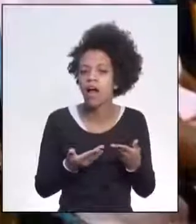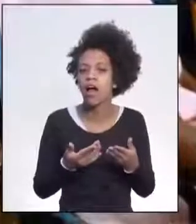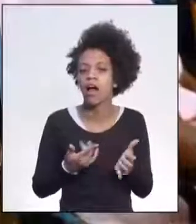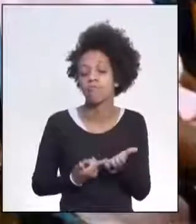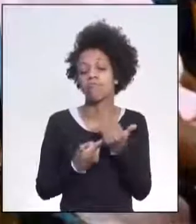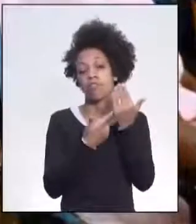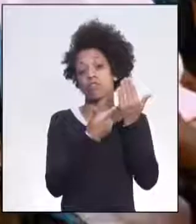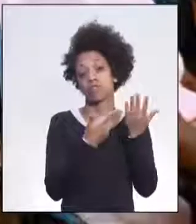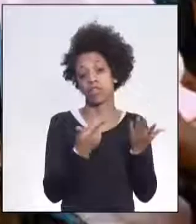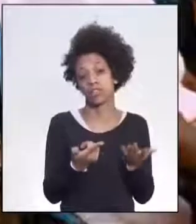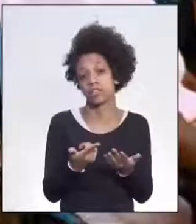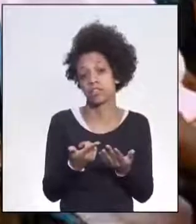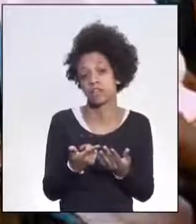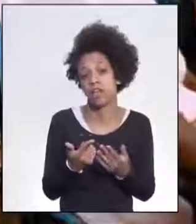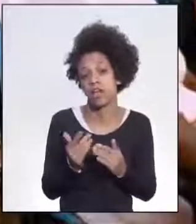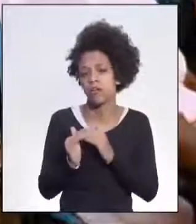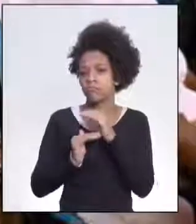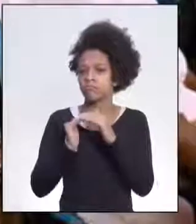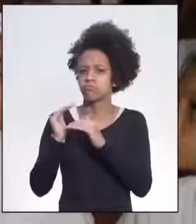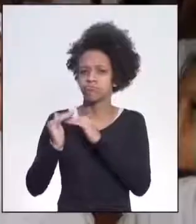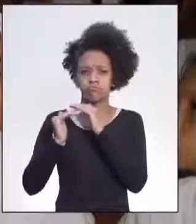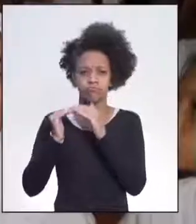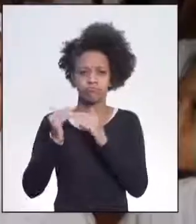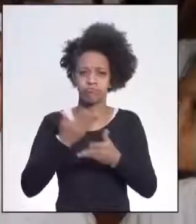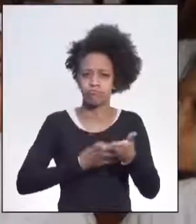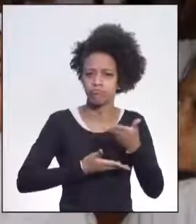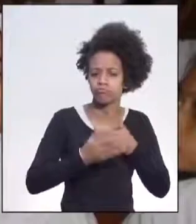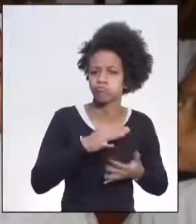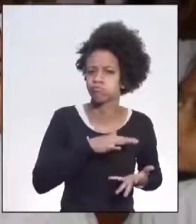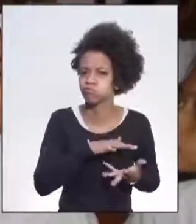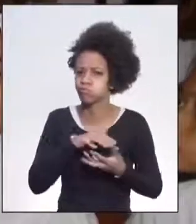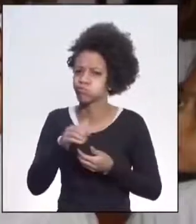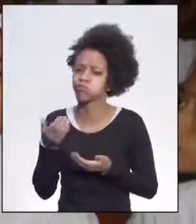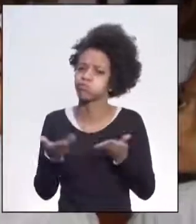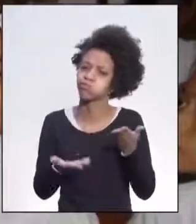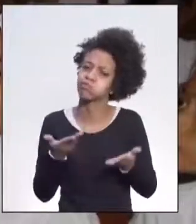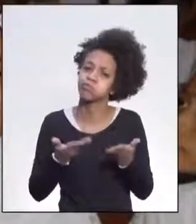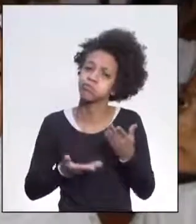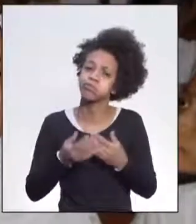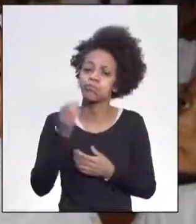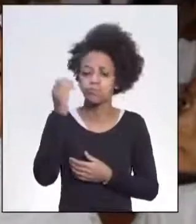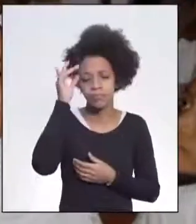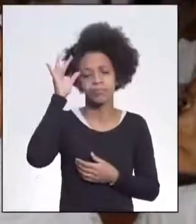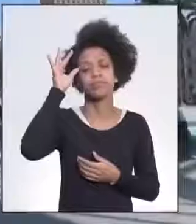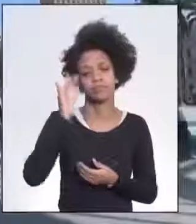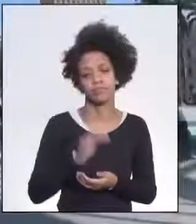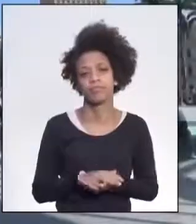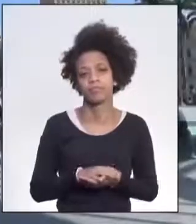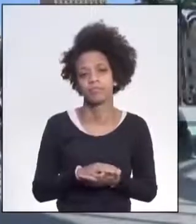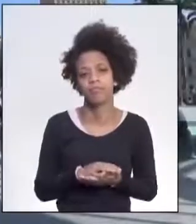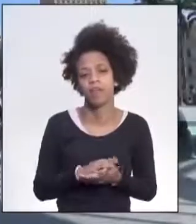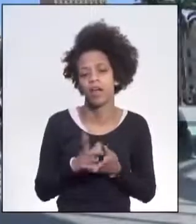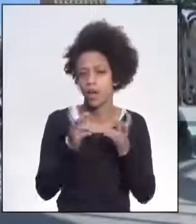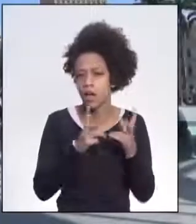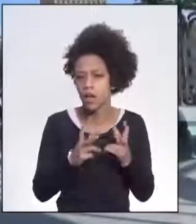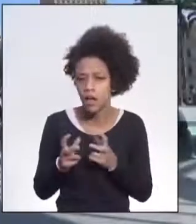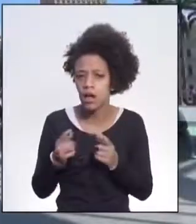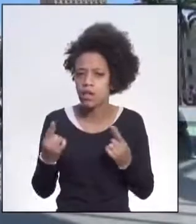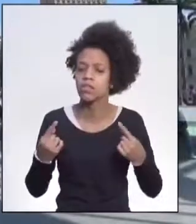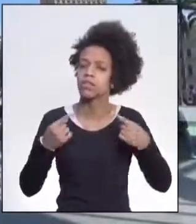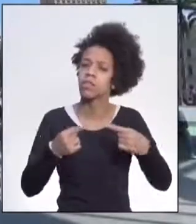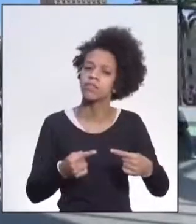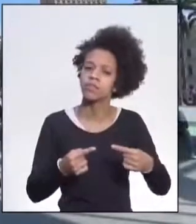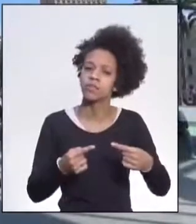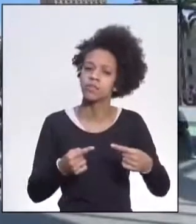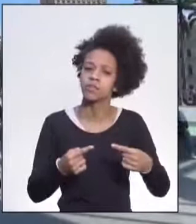obviamente, a criação de valor no mundo hoje depende muito do conhecimento. Um dos aspectos mais